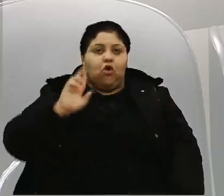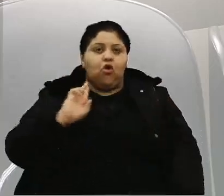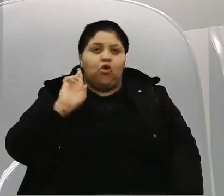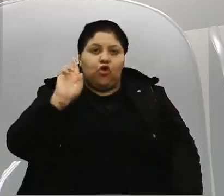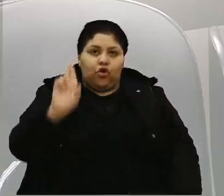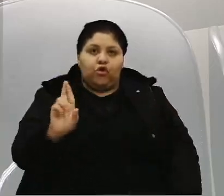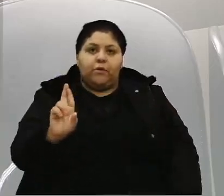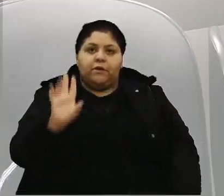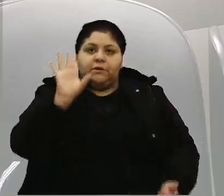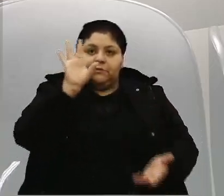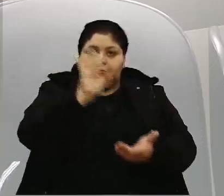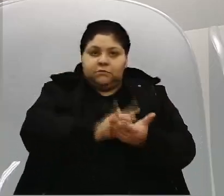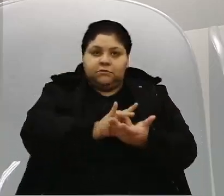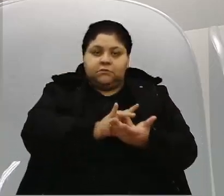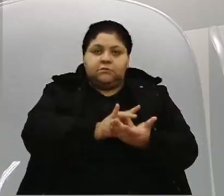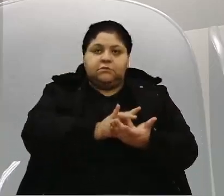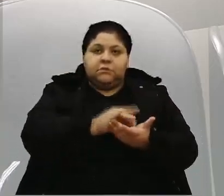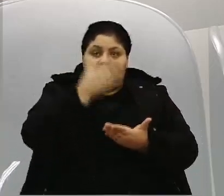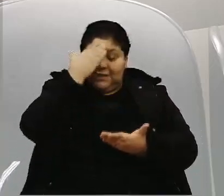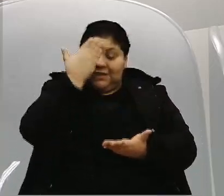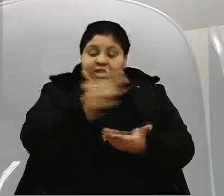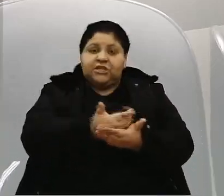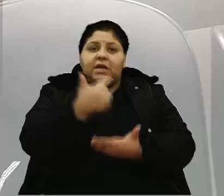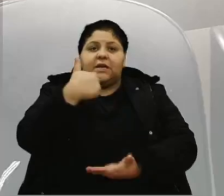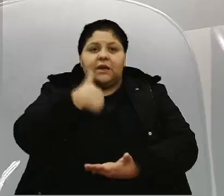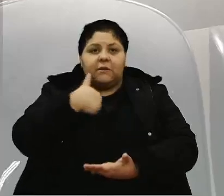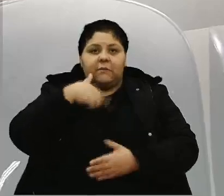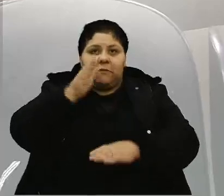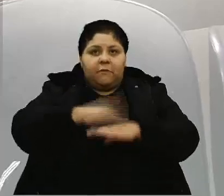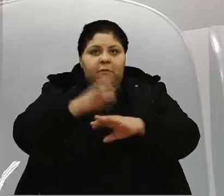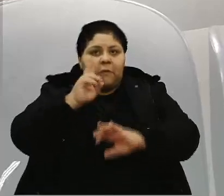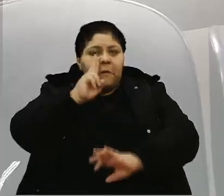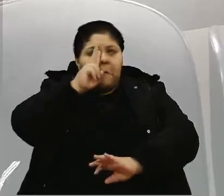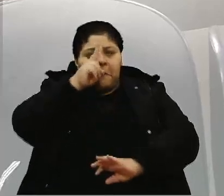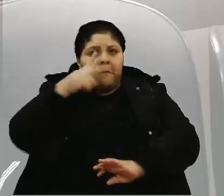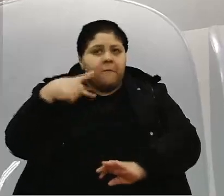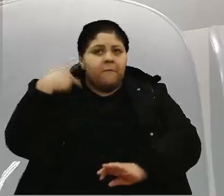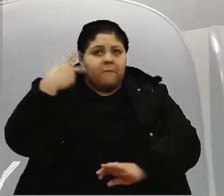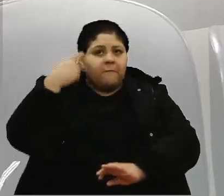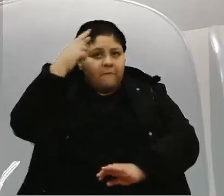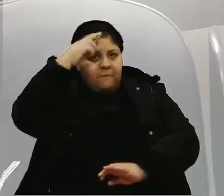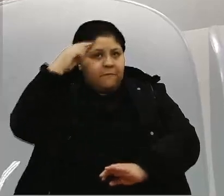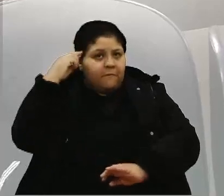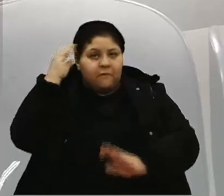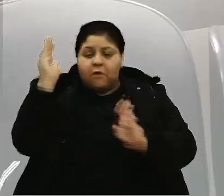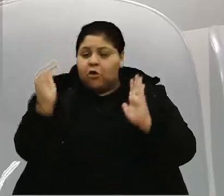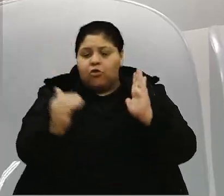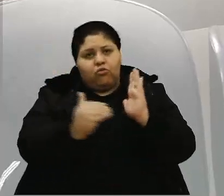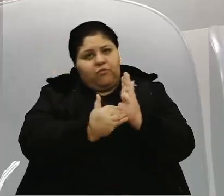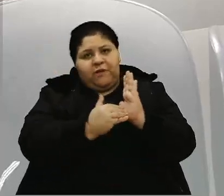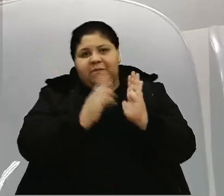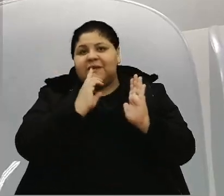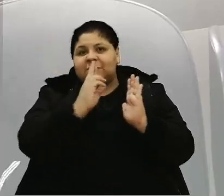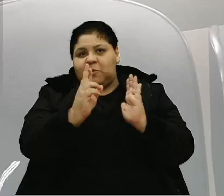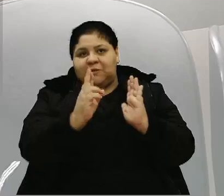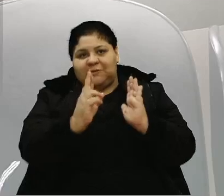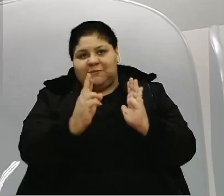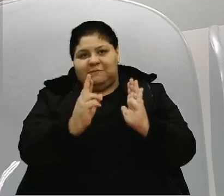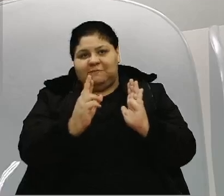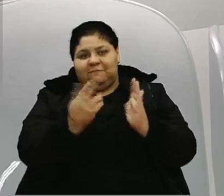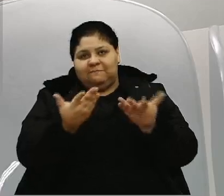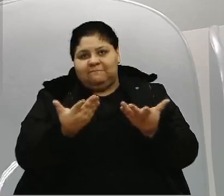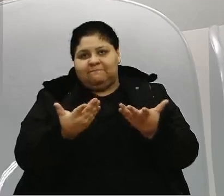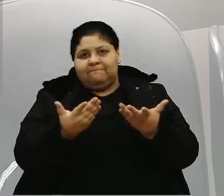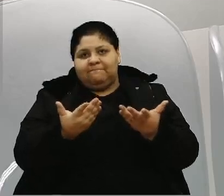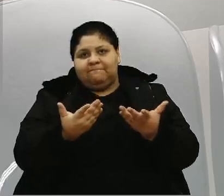nato dele, que eles apostaram, mais forte, vereador Rafael, no mínimo tenha respostas. Se